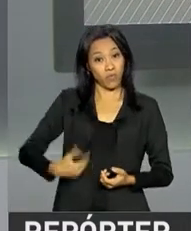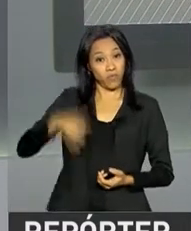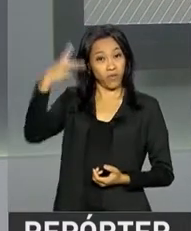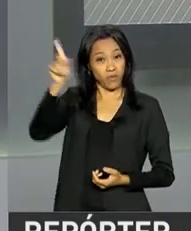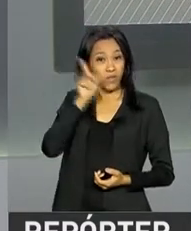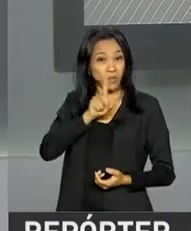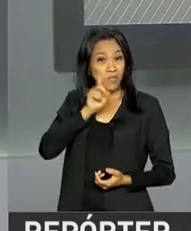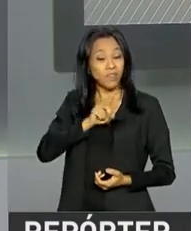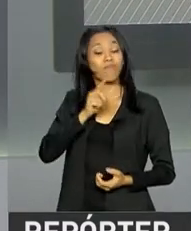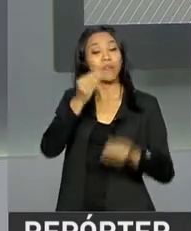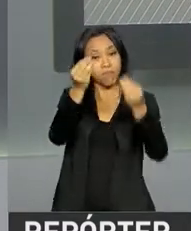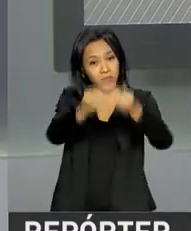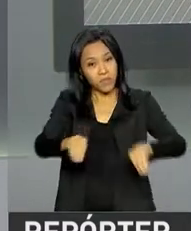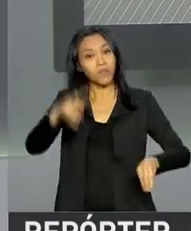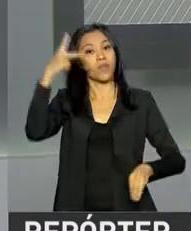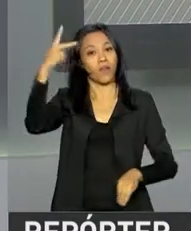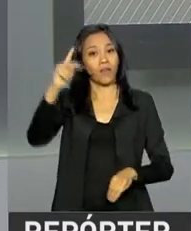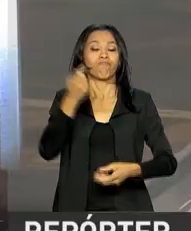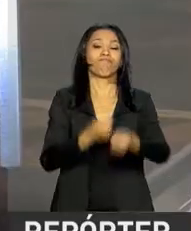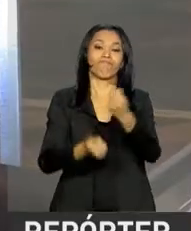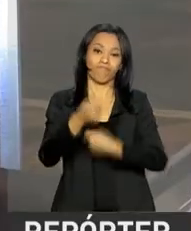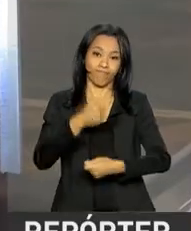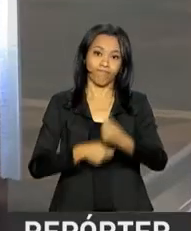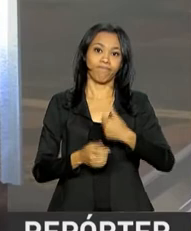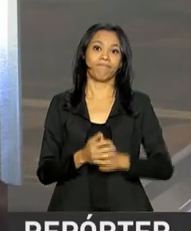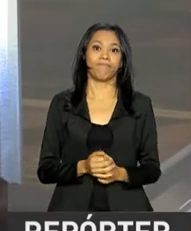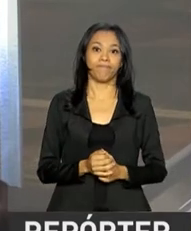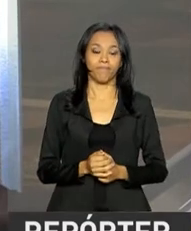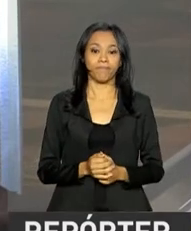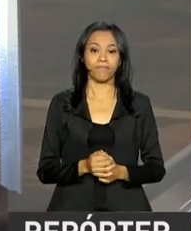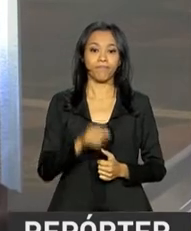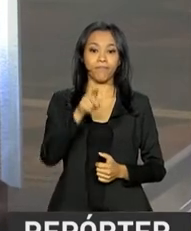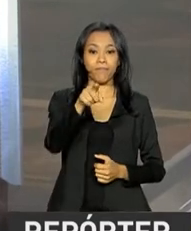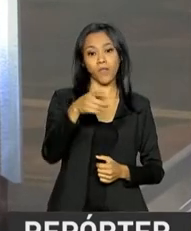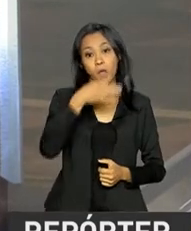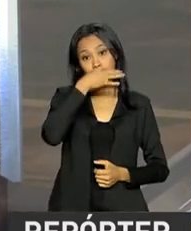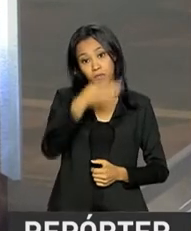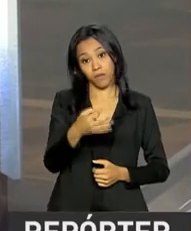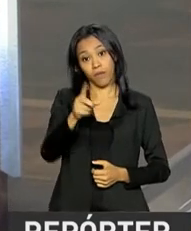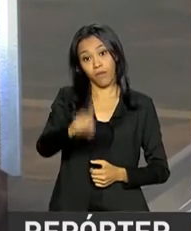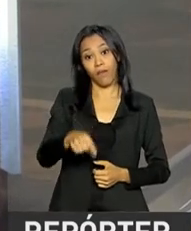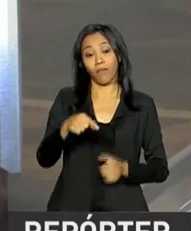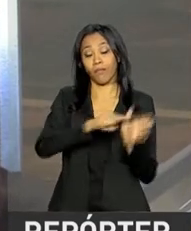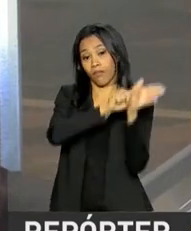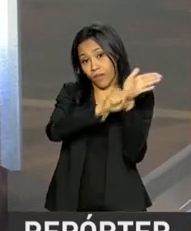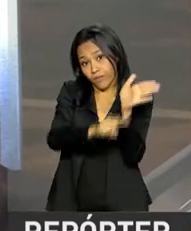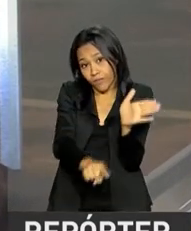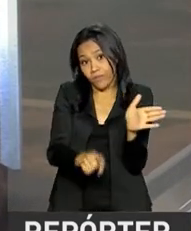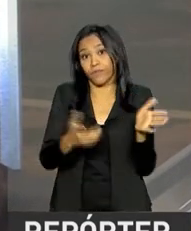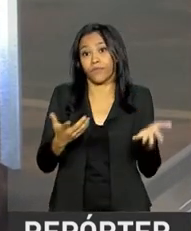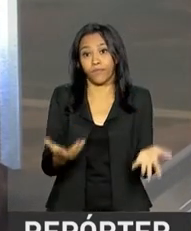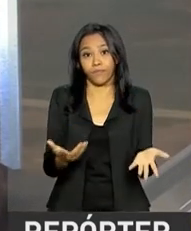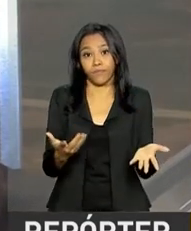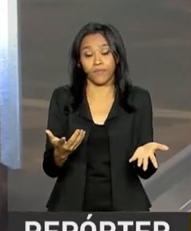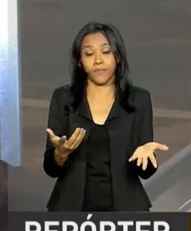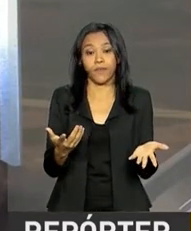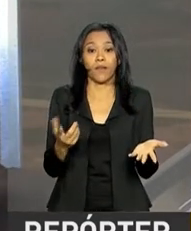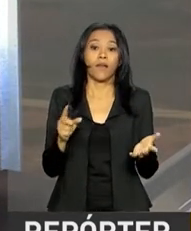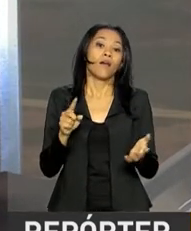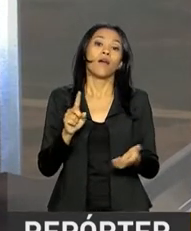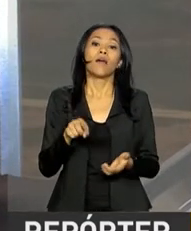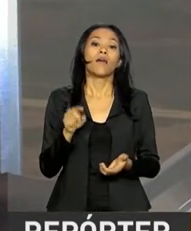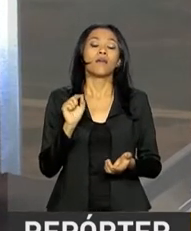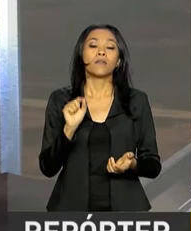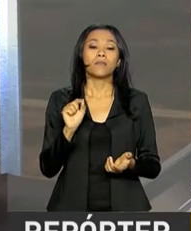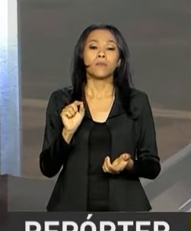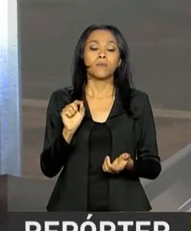a própria economia americana. A nossa visão é que é negativo para todos os envolvidos, né? É